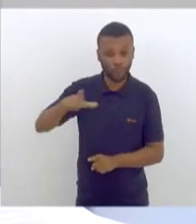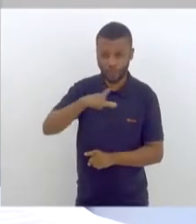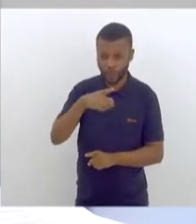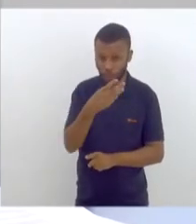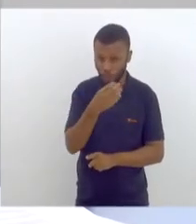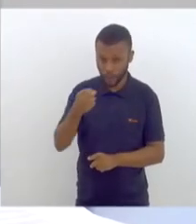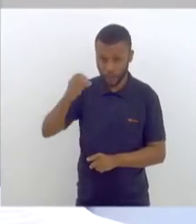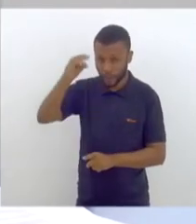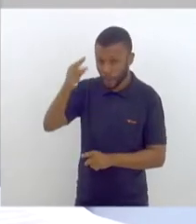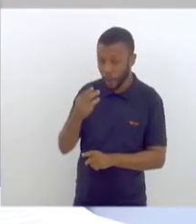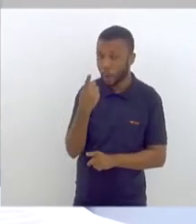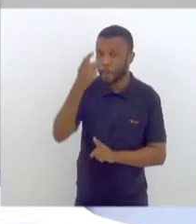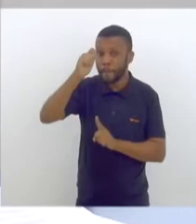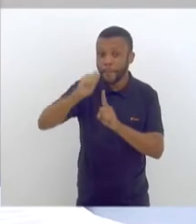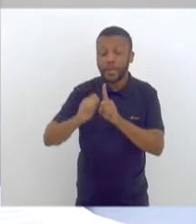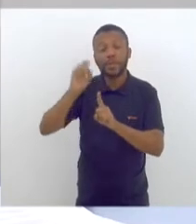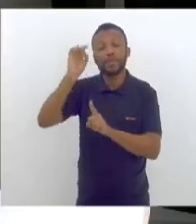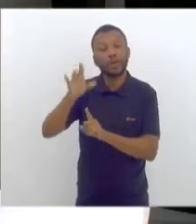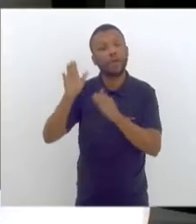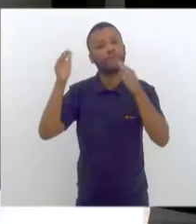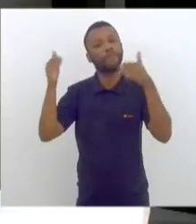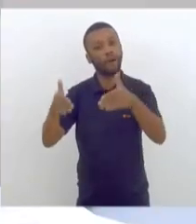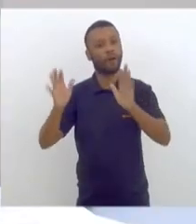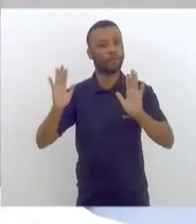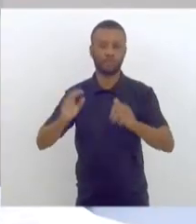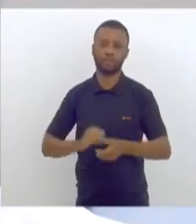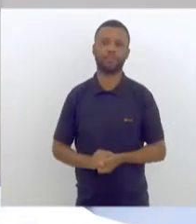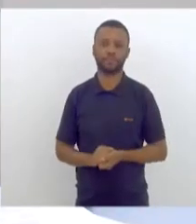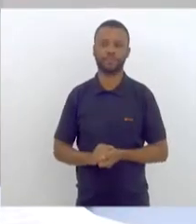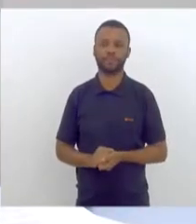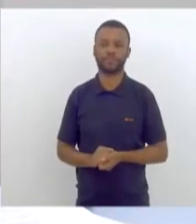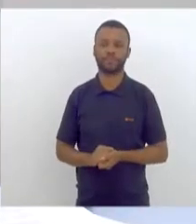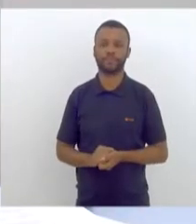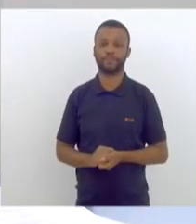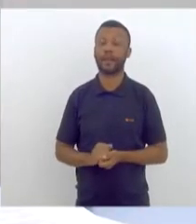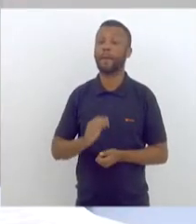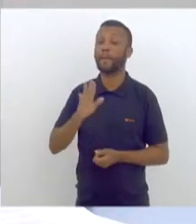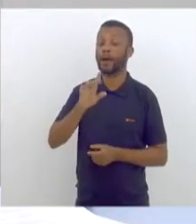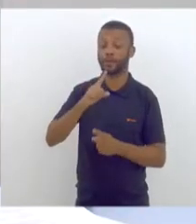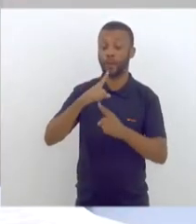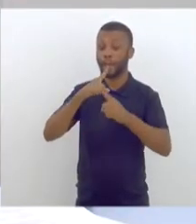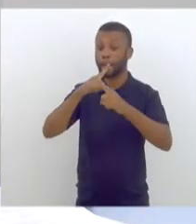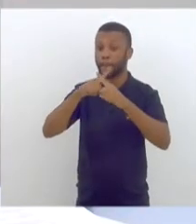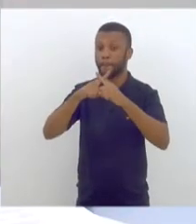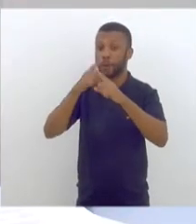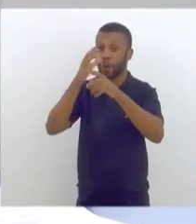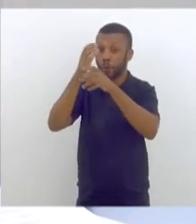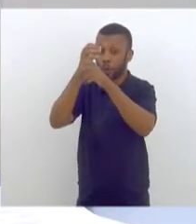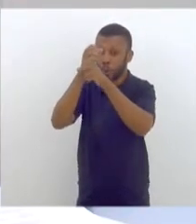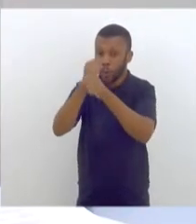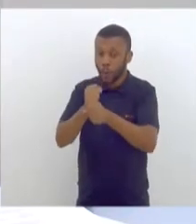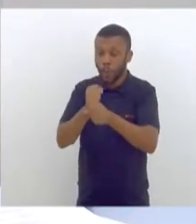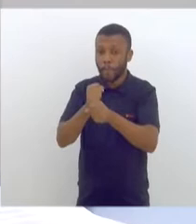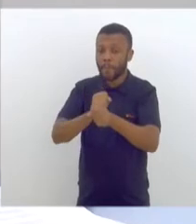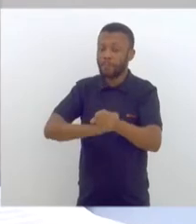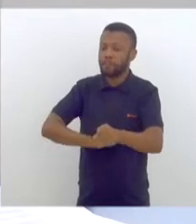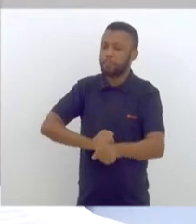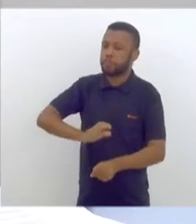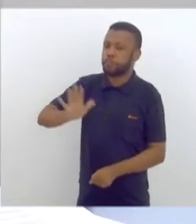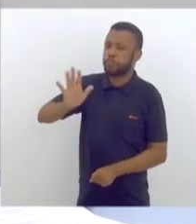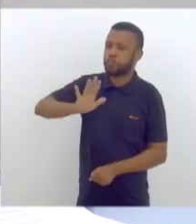e um mês somente multiplicado pelo uma inflação de